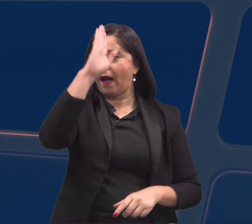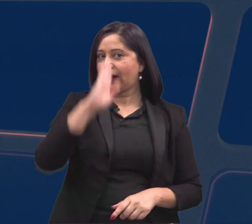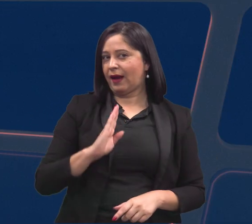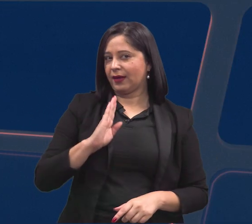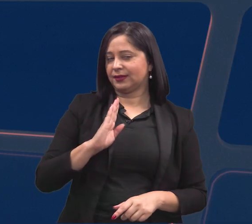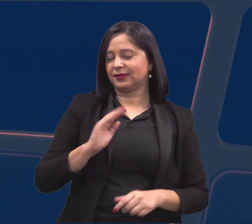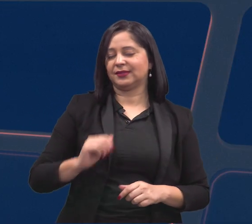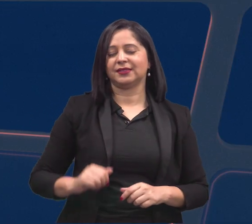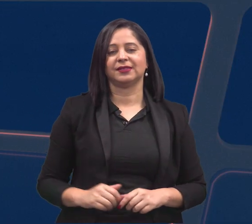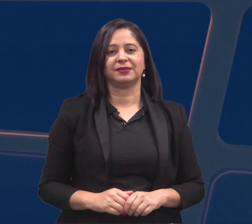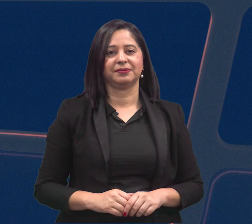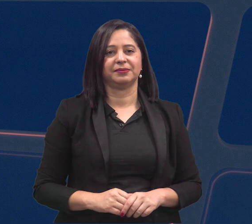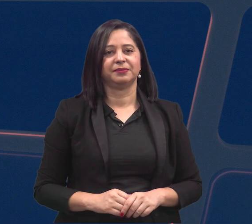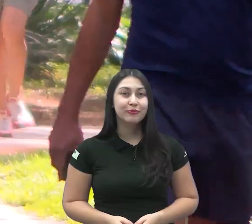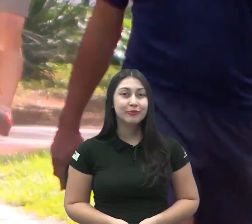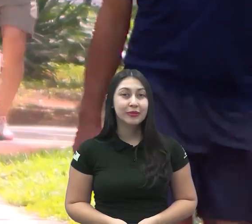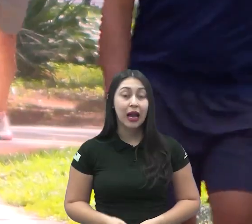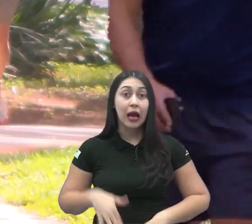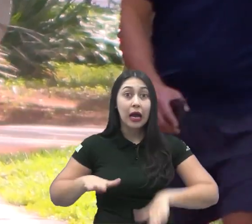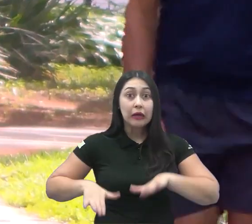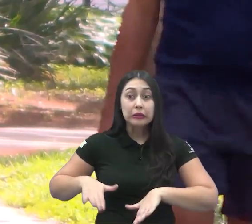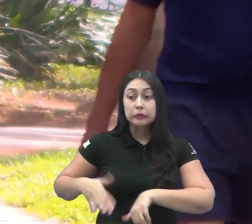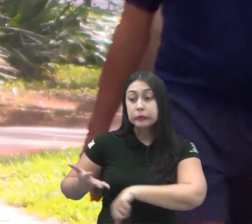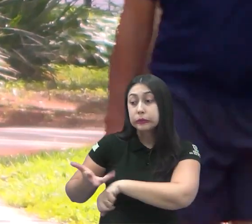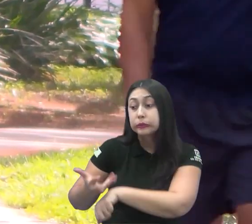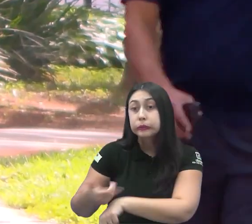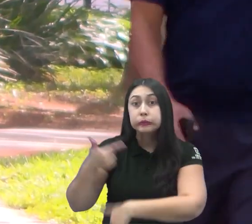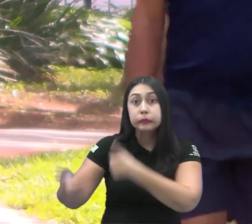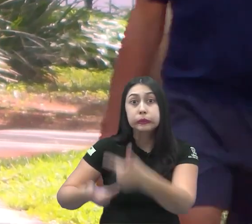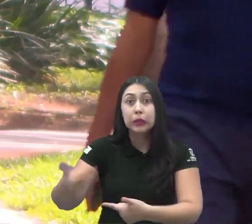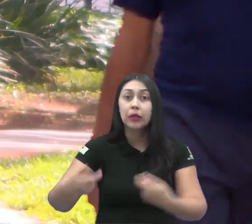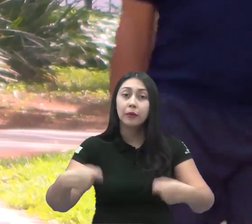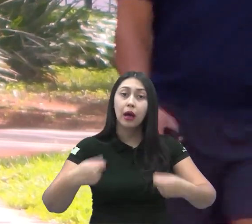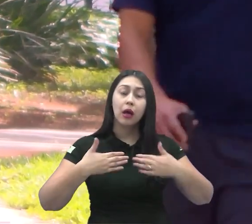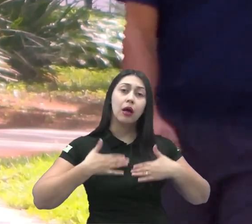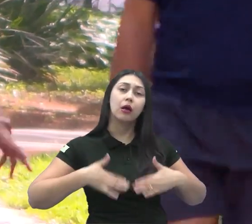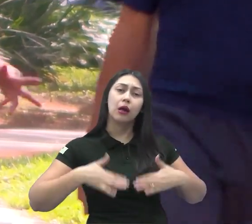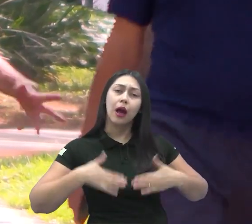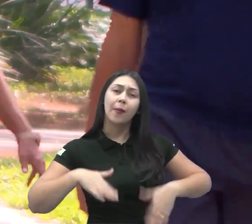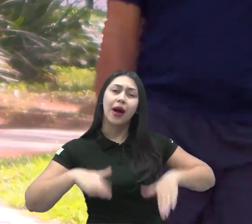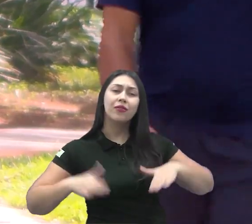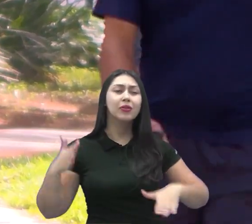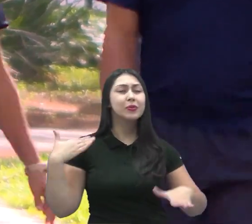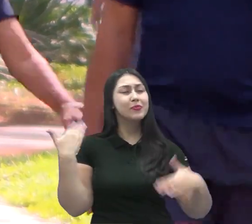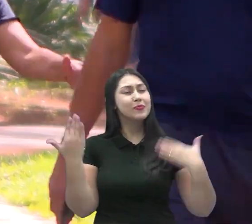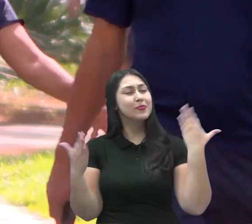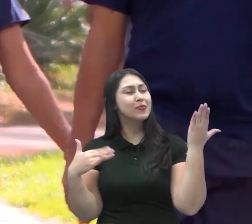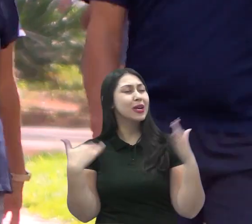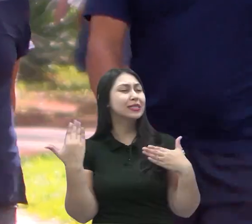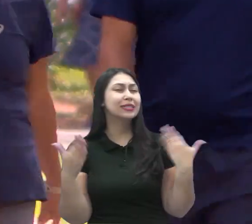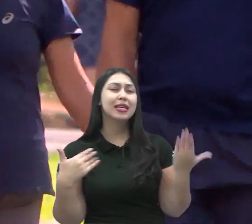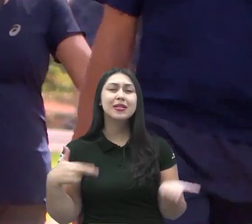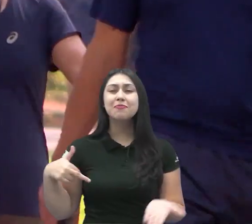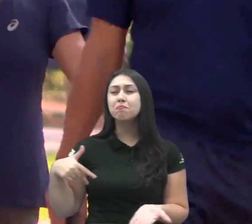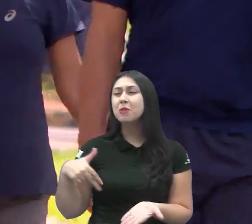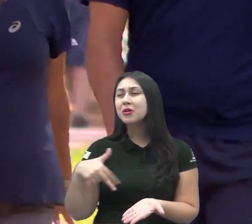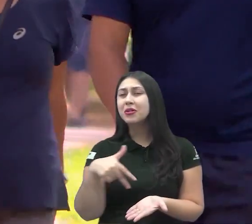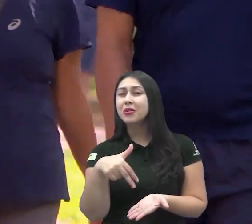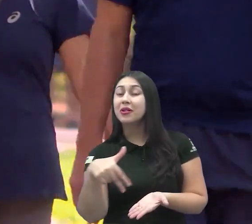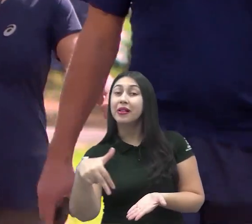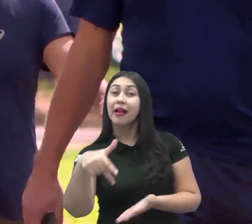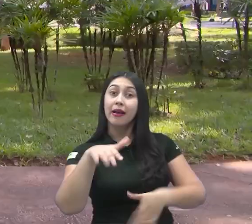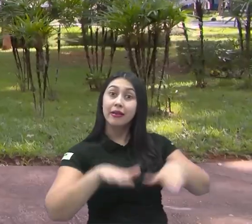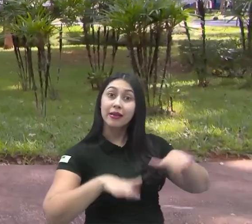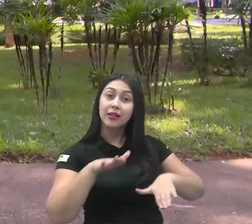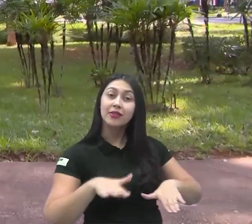e recarregar as energias. O dia corrido às vezes pede um momento de calma. Pode ser um passeio sem compromisso, uma caminhada